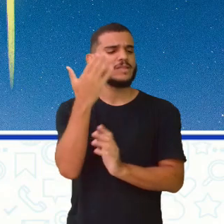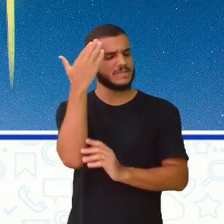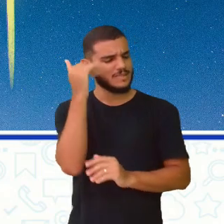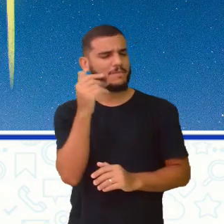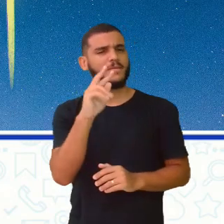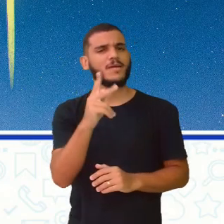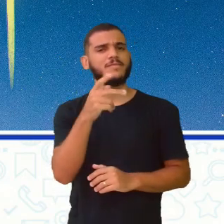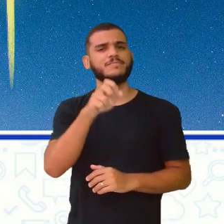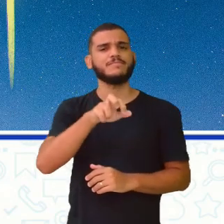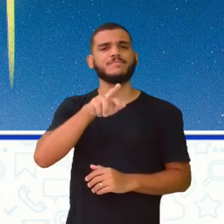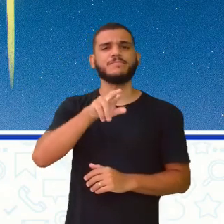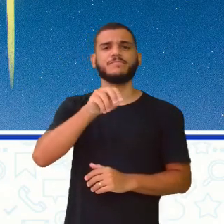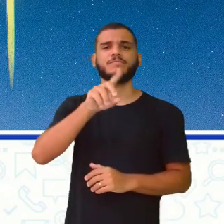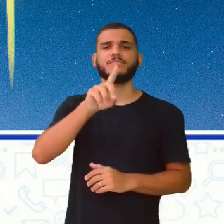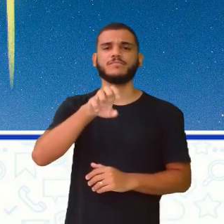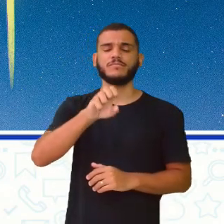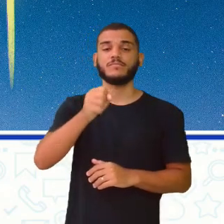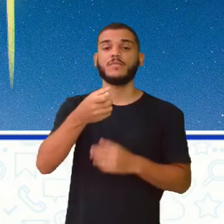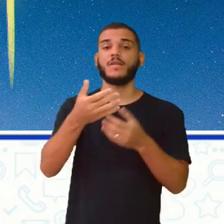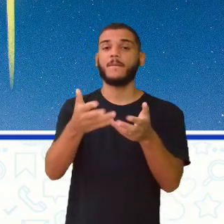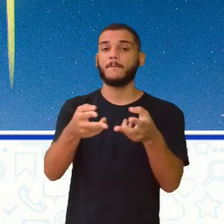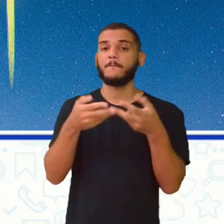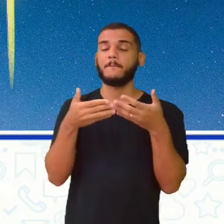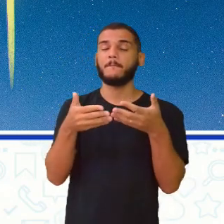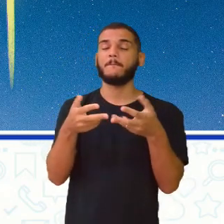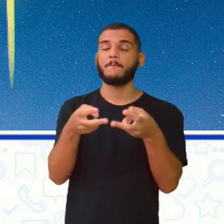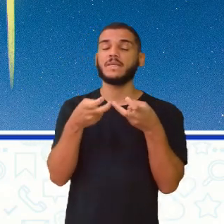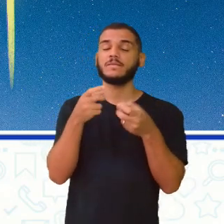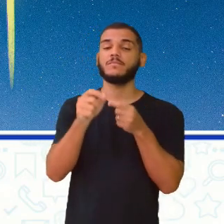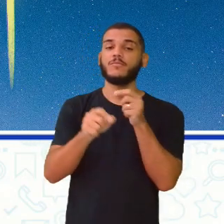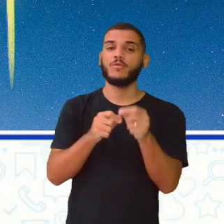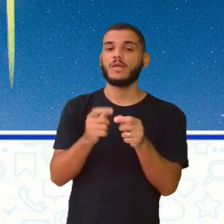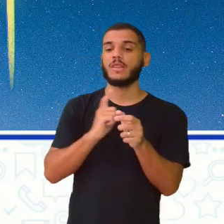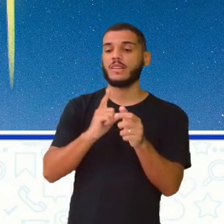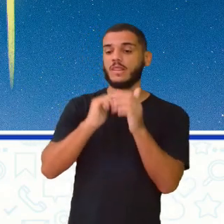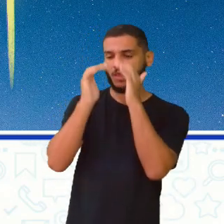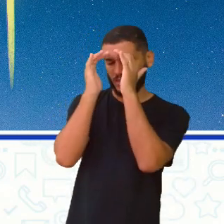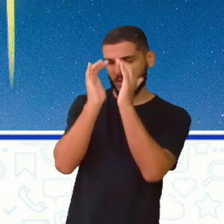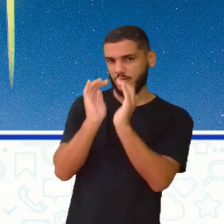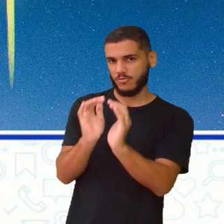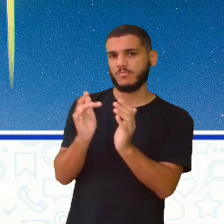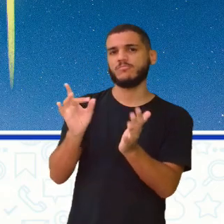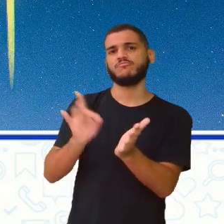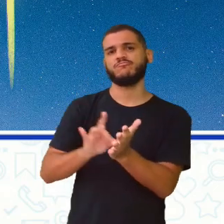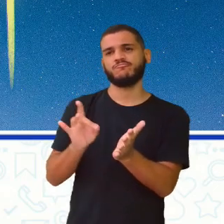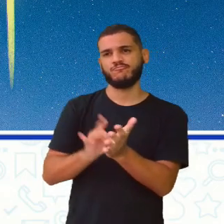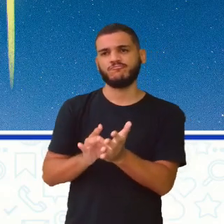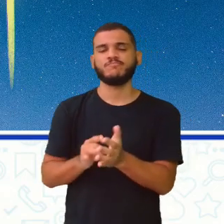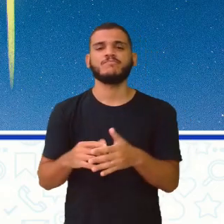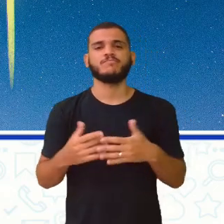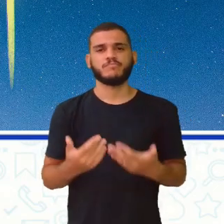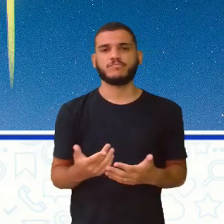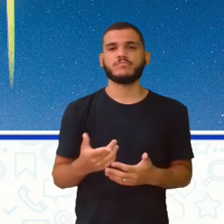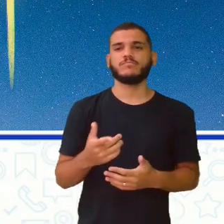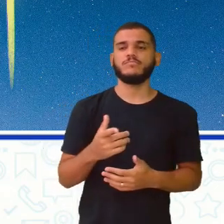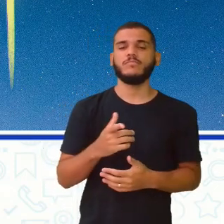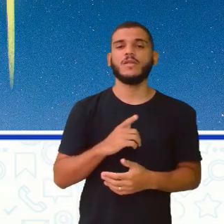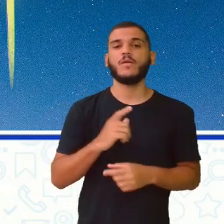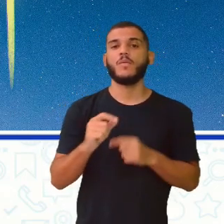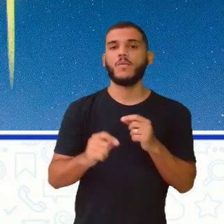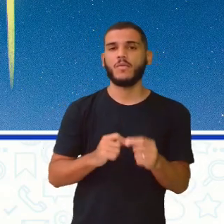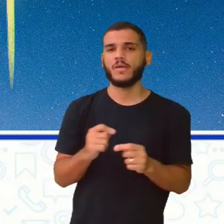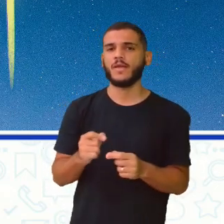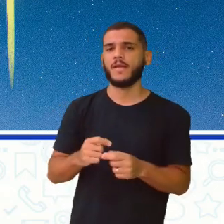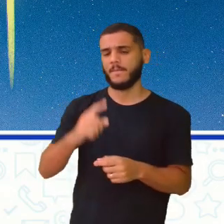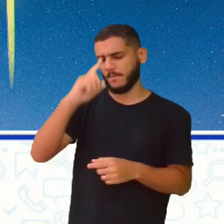aí percebemos aqui o que, minha gente? Um respeito, não é? À realeza, a uma autoridade de um